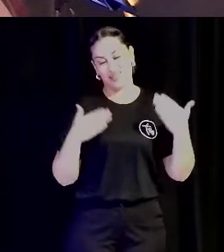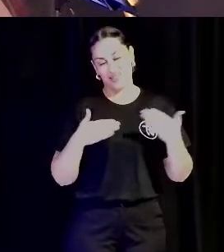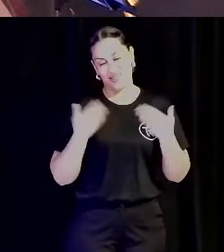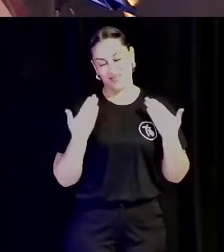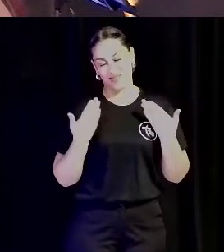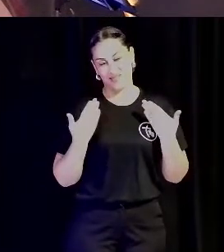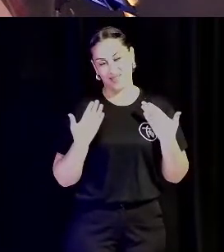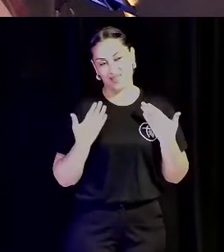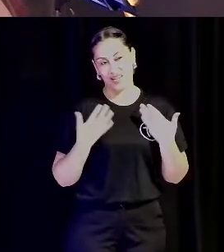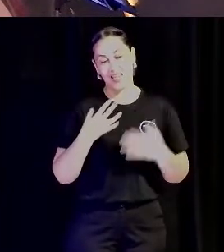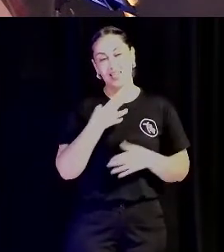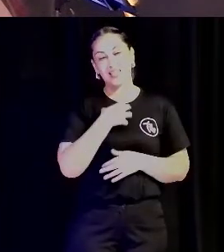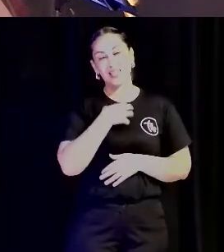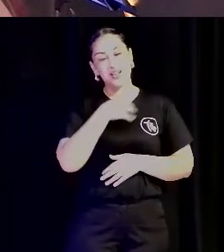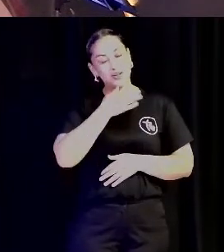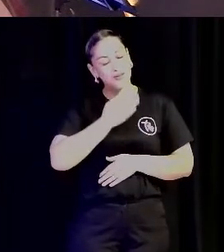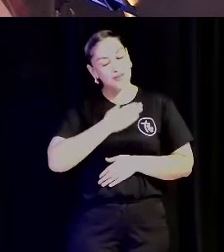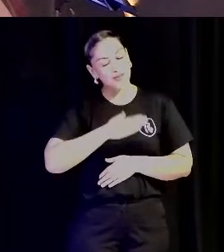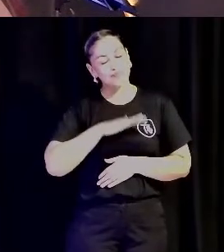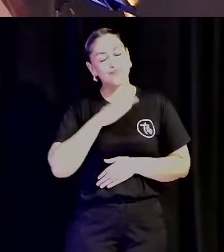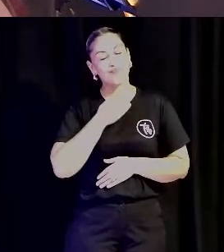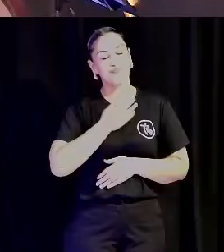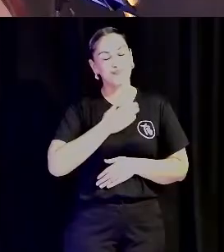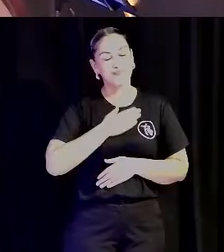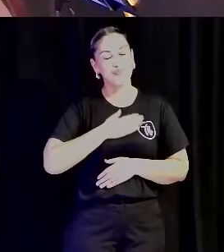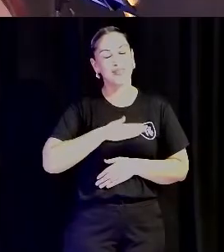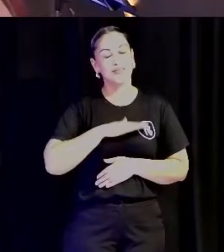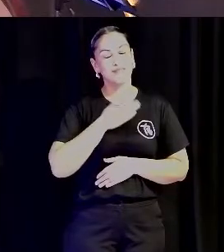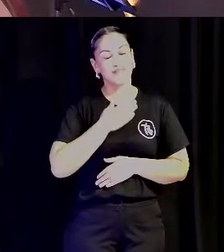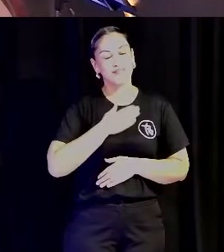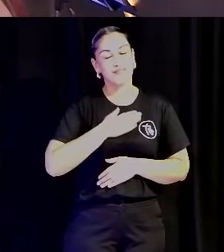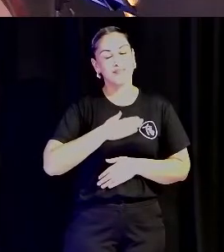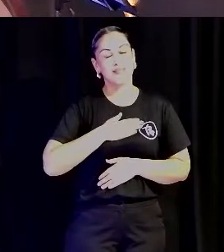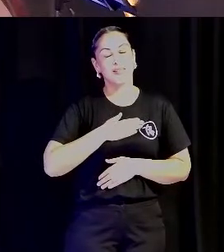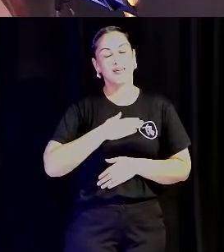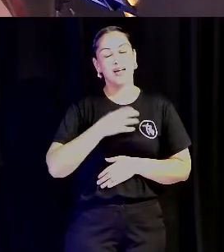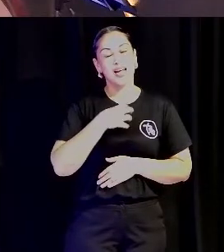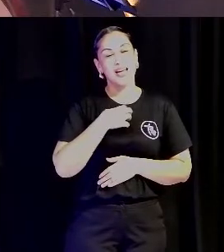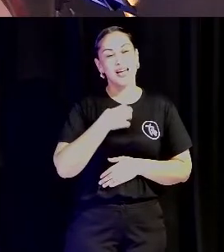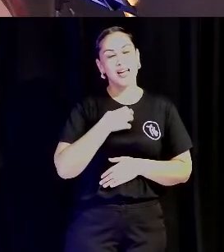Estar satisfeito é estar suprido.